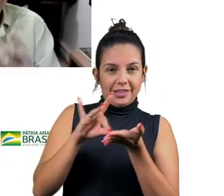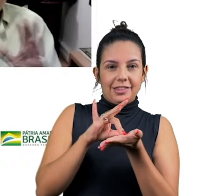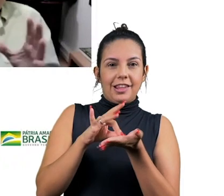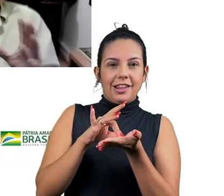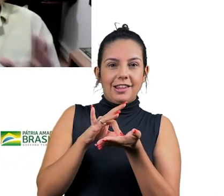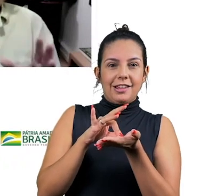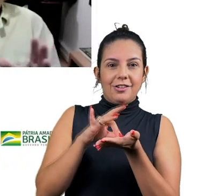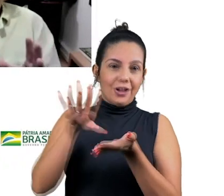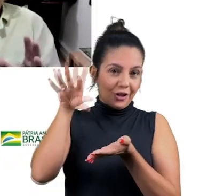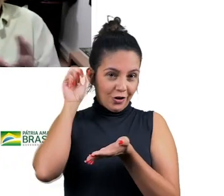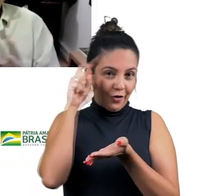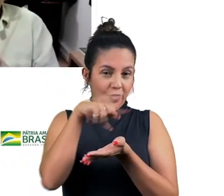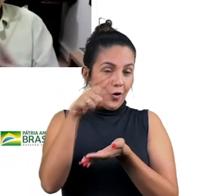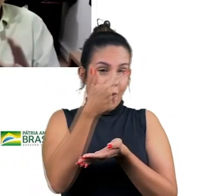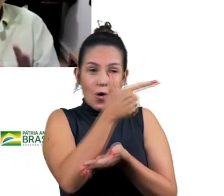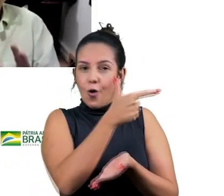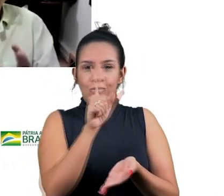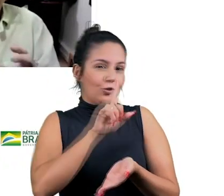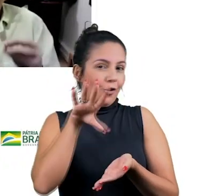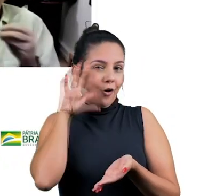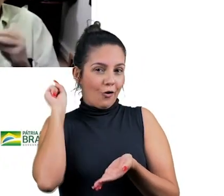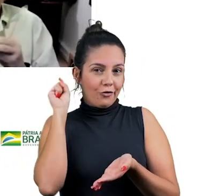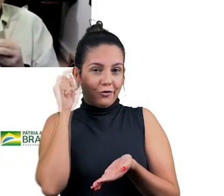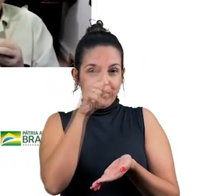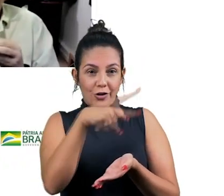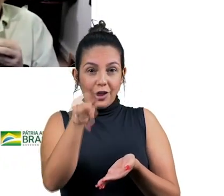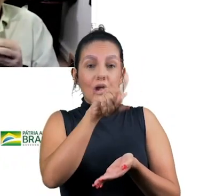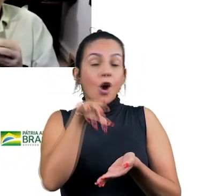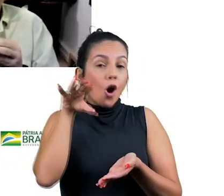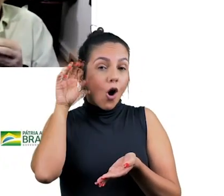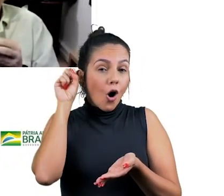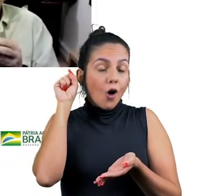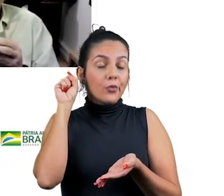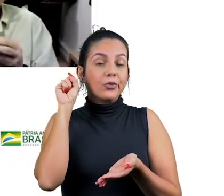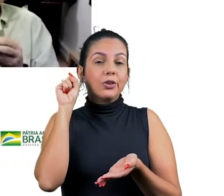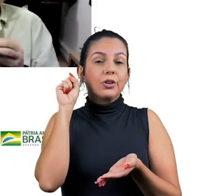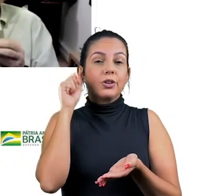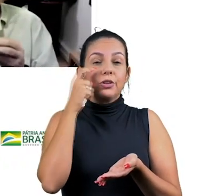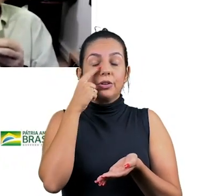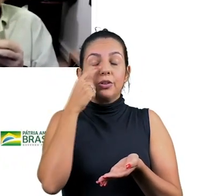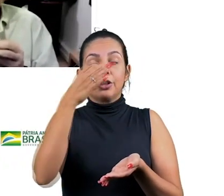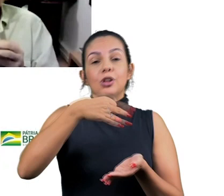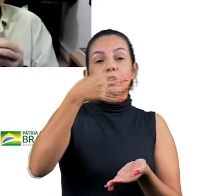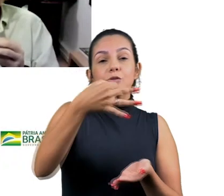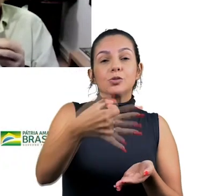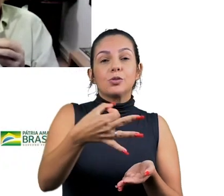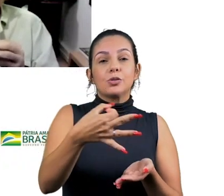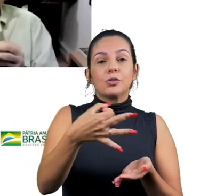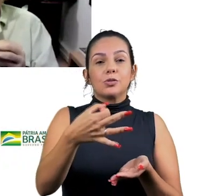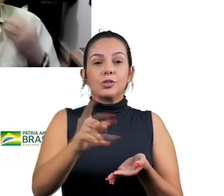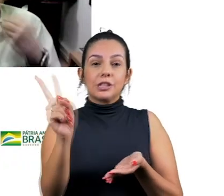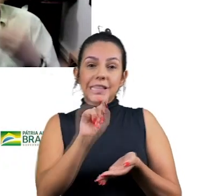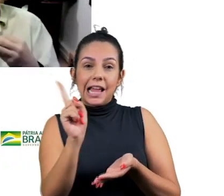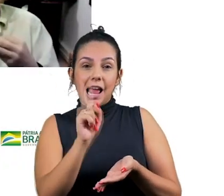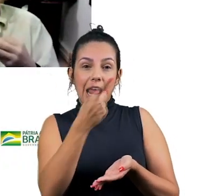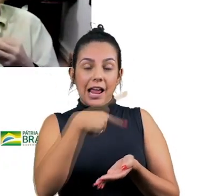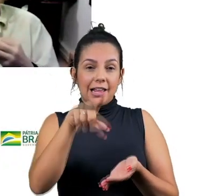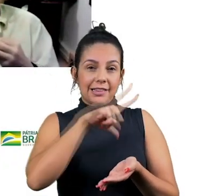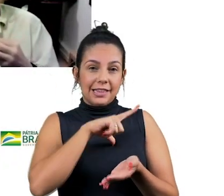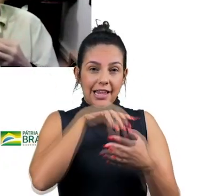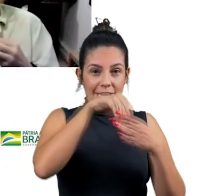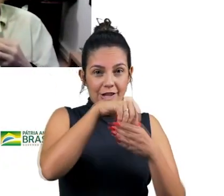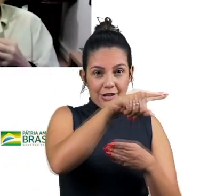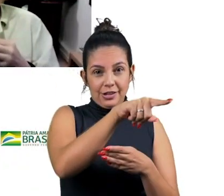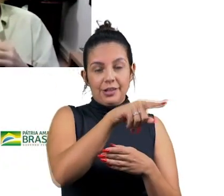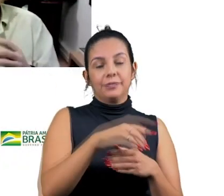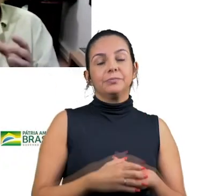isso. Os outros não ouvem isso. O que eles ouvem é um discurso de negação àquilo que está lá